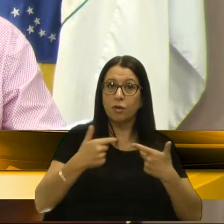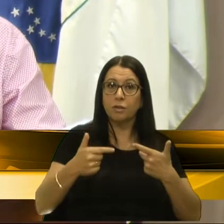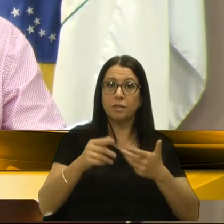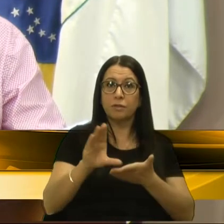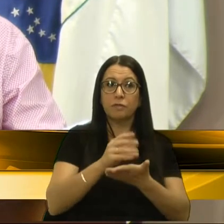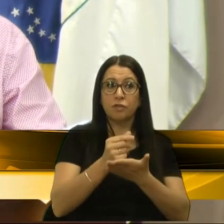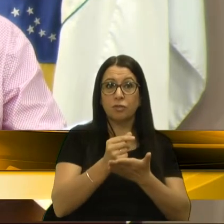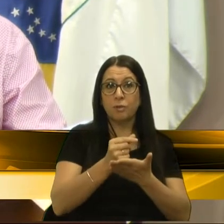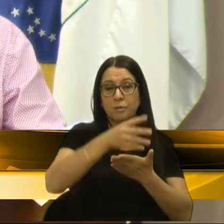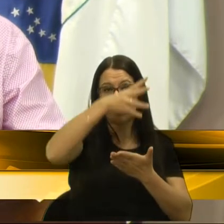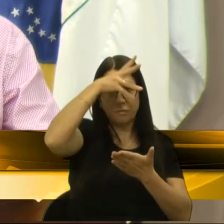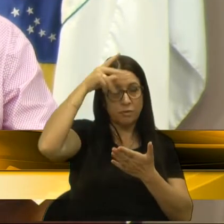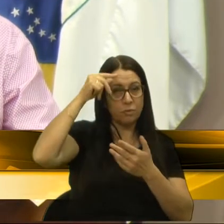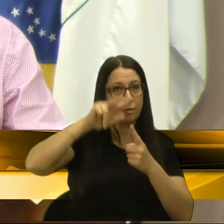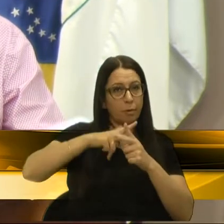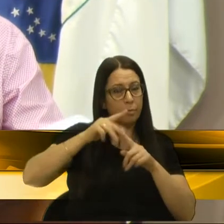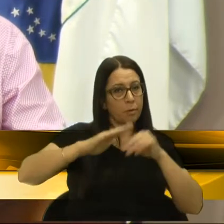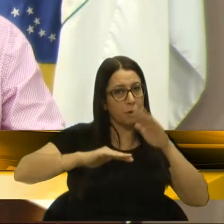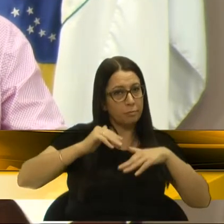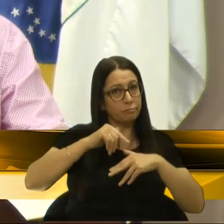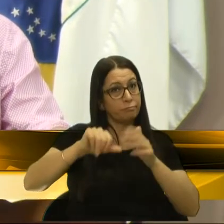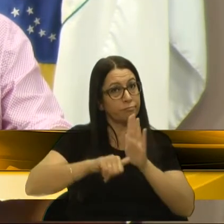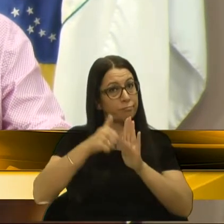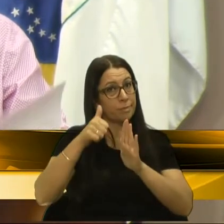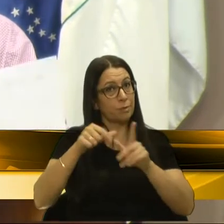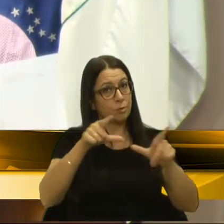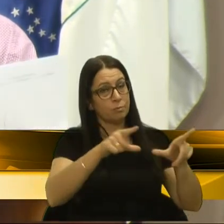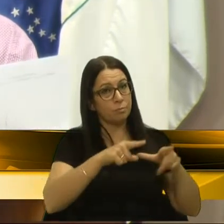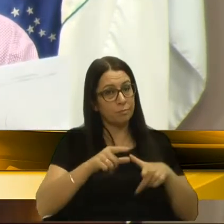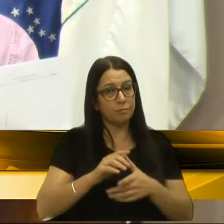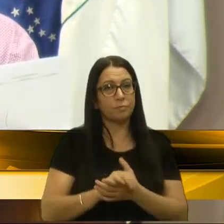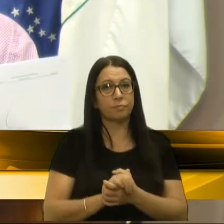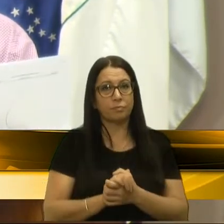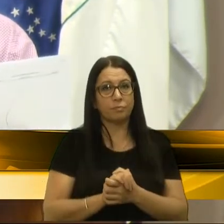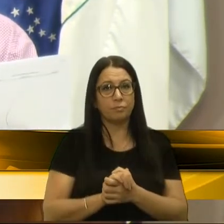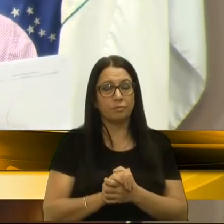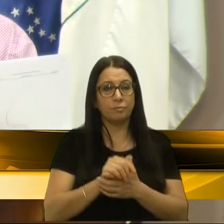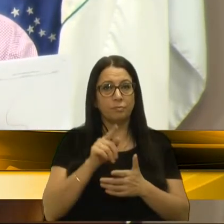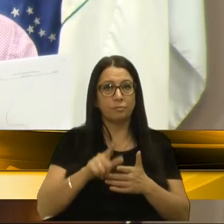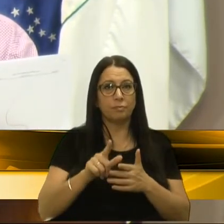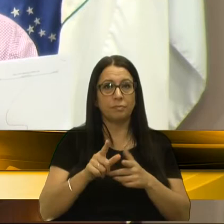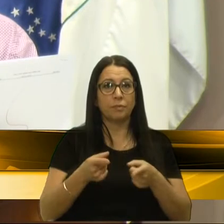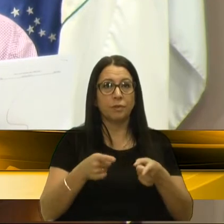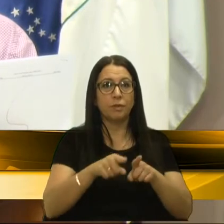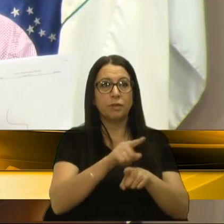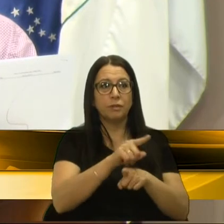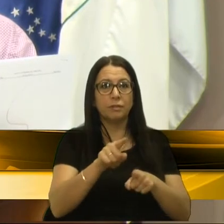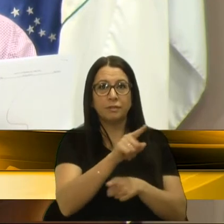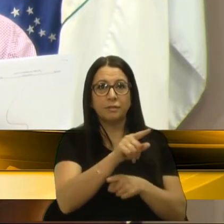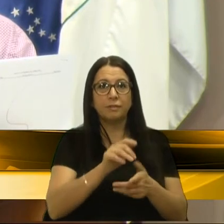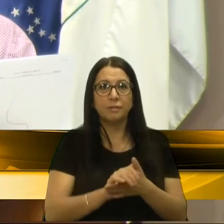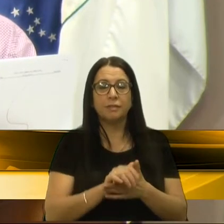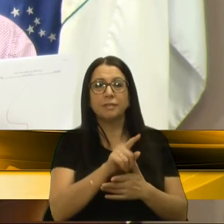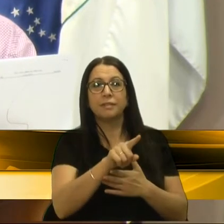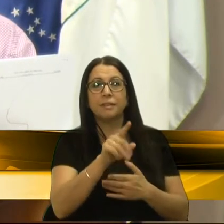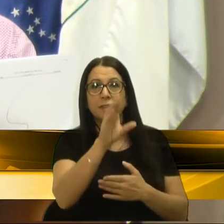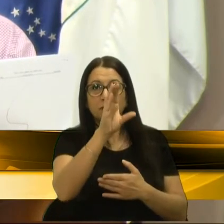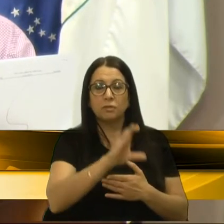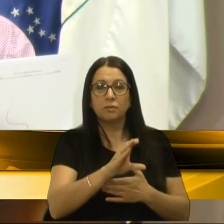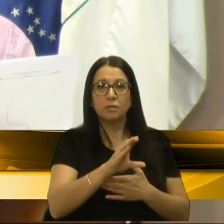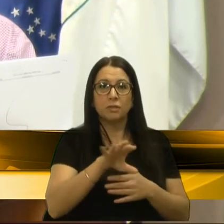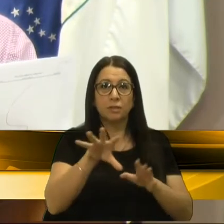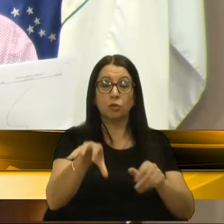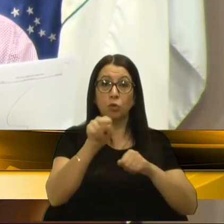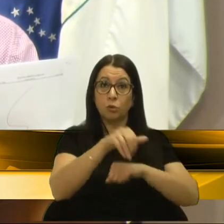do poder público em manutenção e melhoria desses espaços. Nessa parceria proposta, embora os cidadãos adotem uma